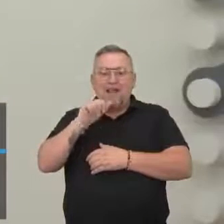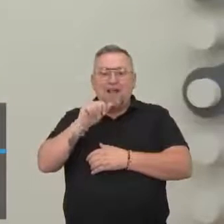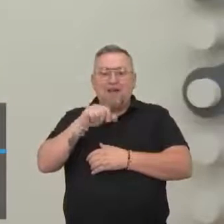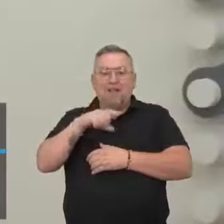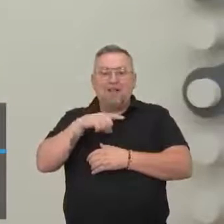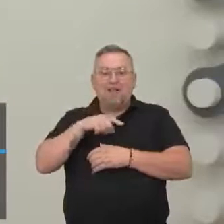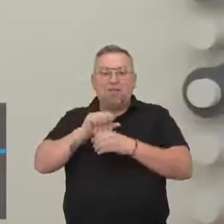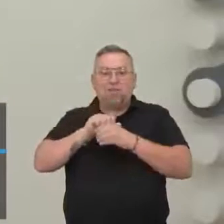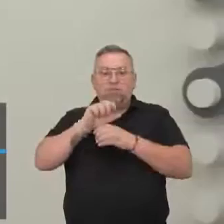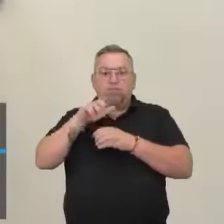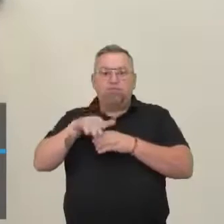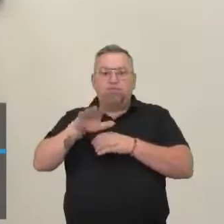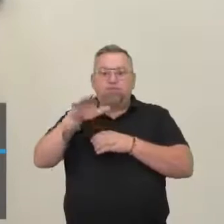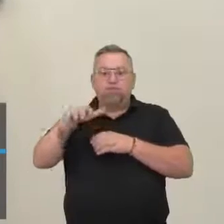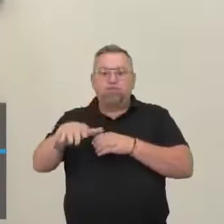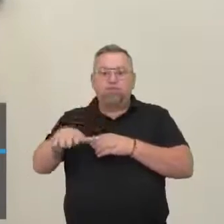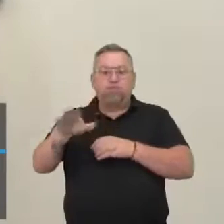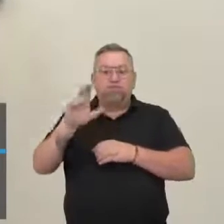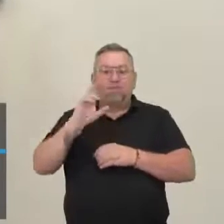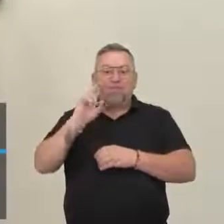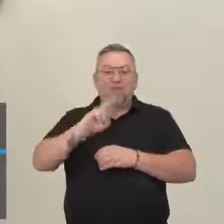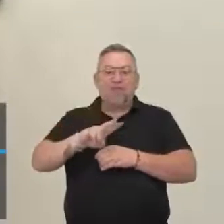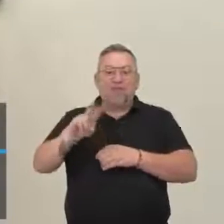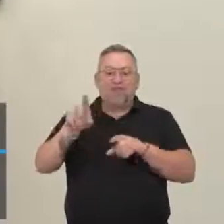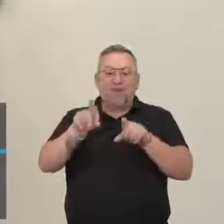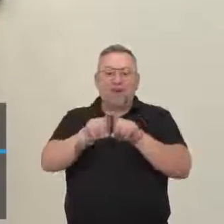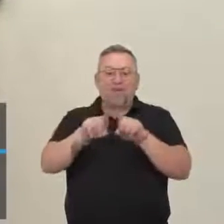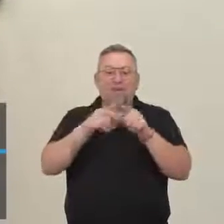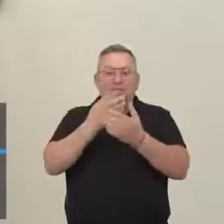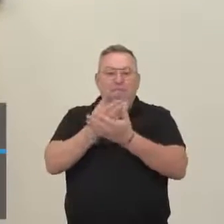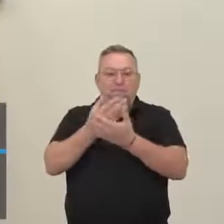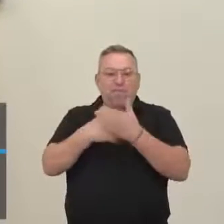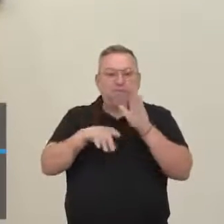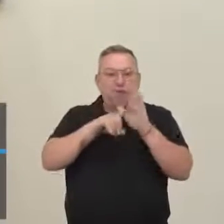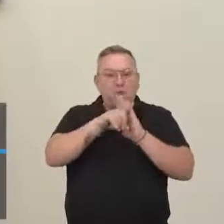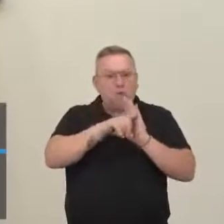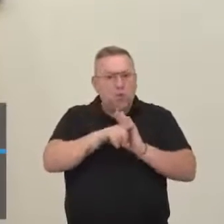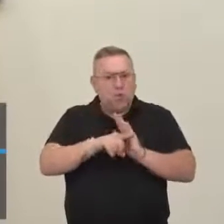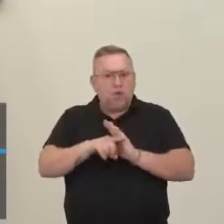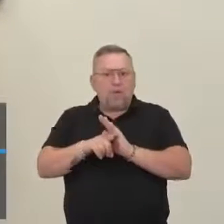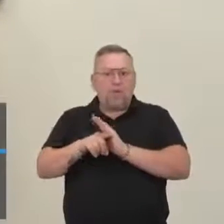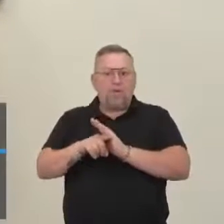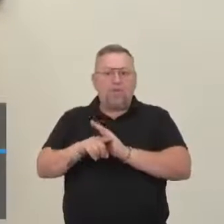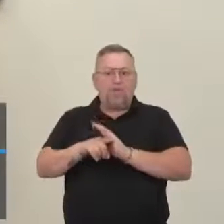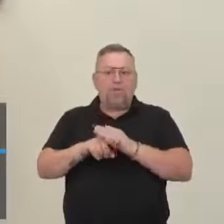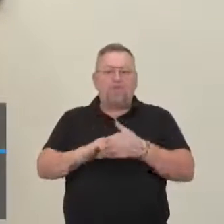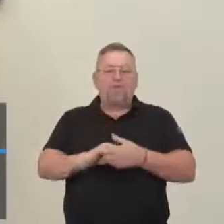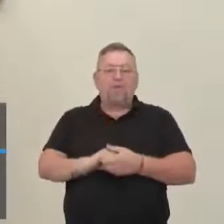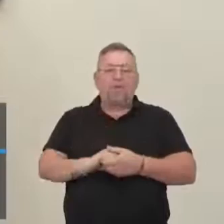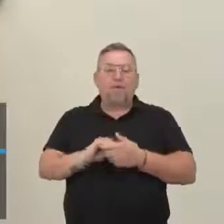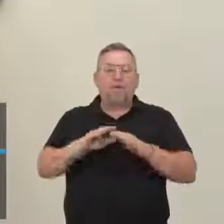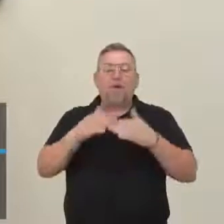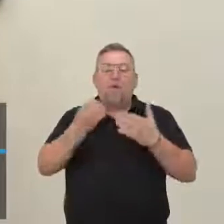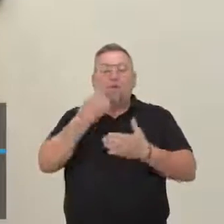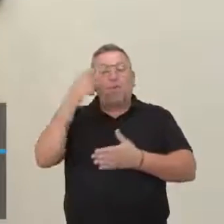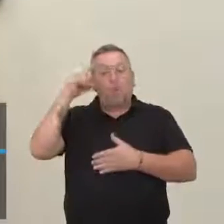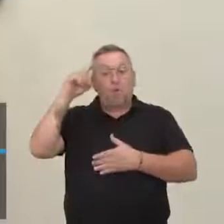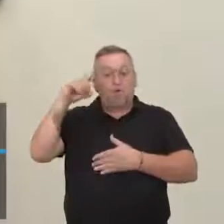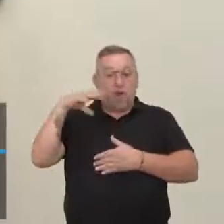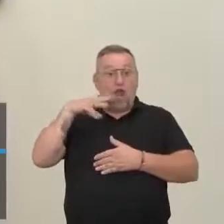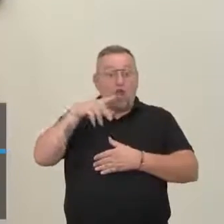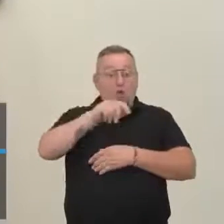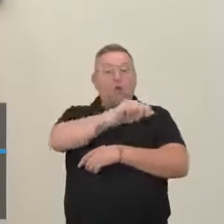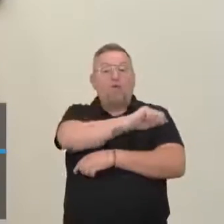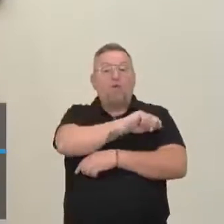lá. O pessoal já, né, já voou lá, né, para as imensidões aí do tsunami, né? Então, bom dia a todos aí,